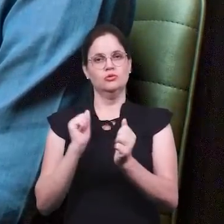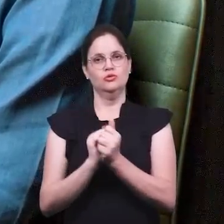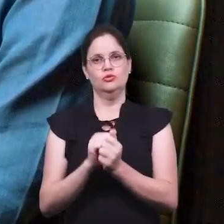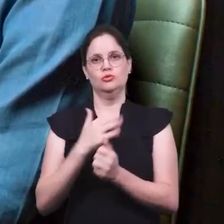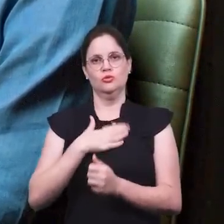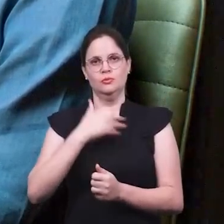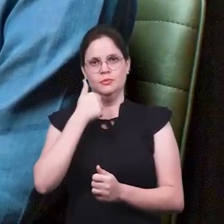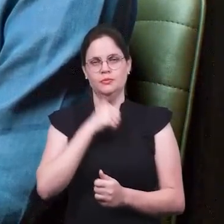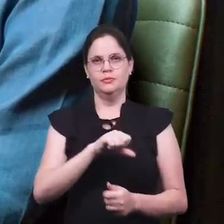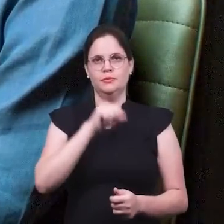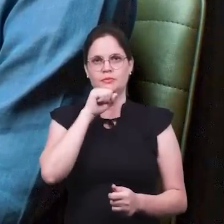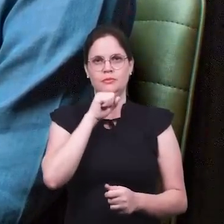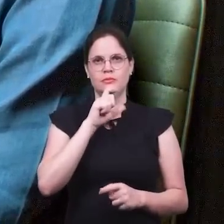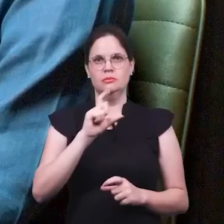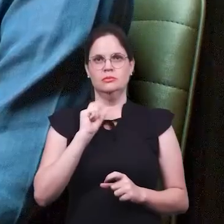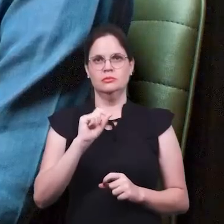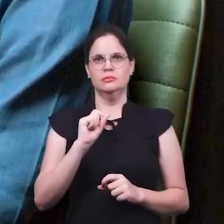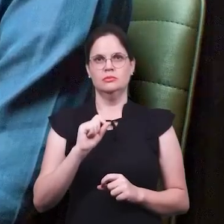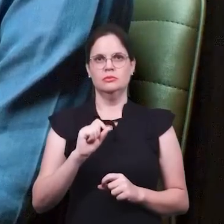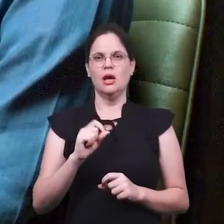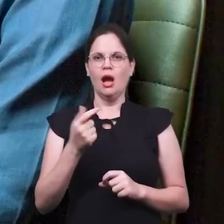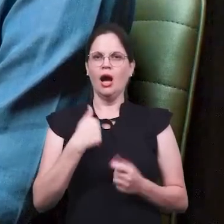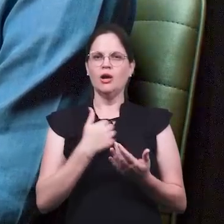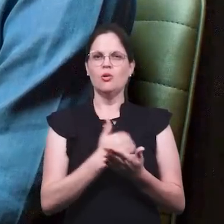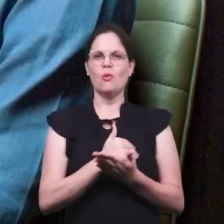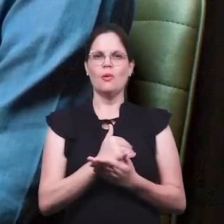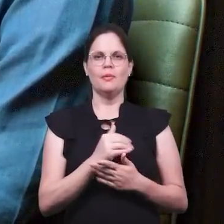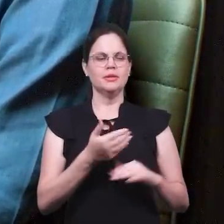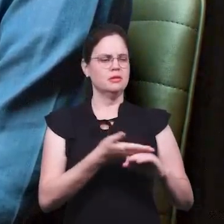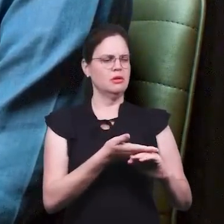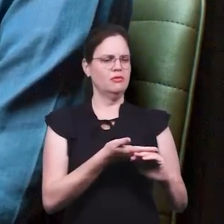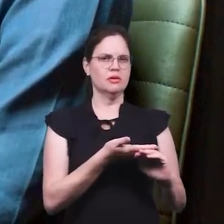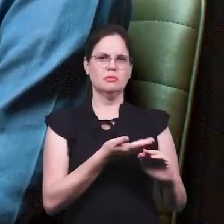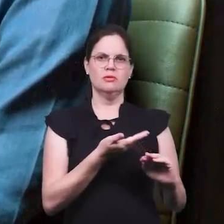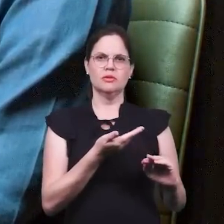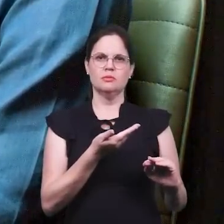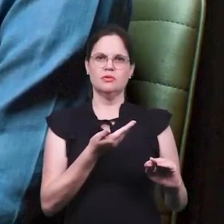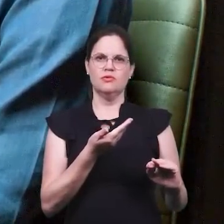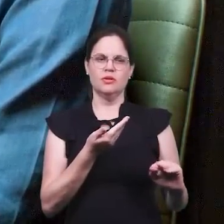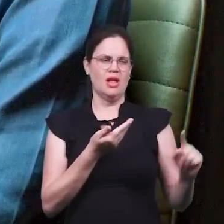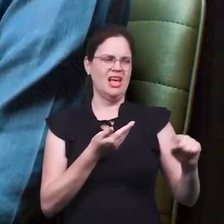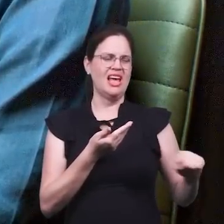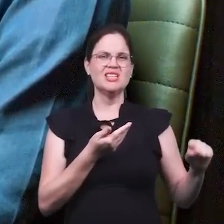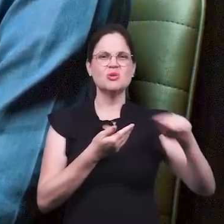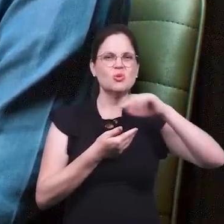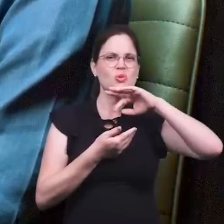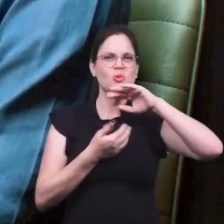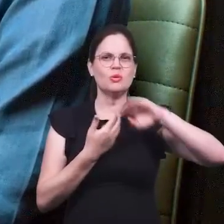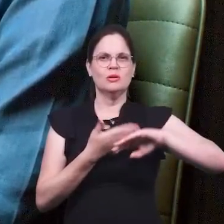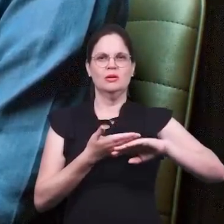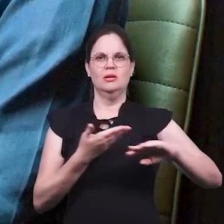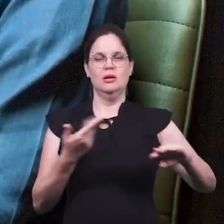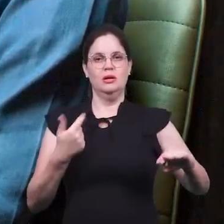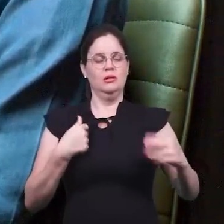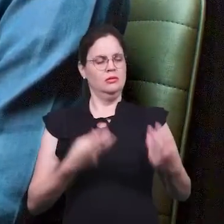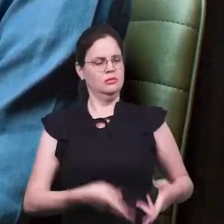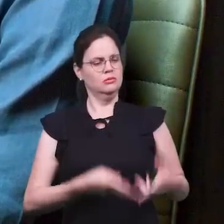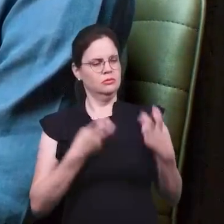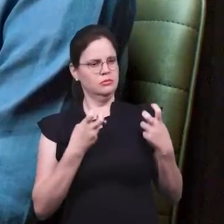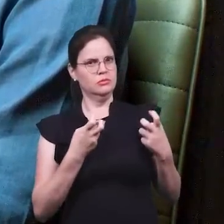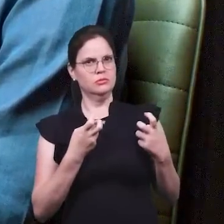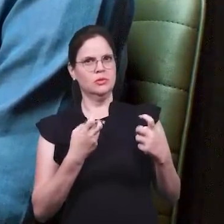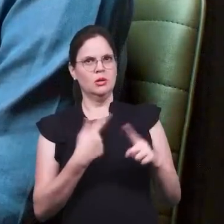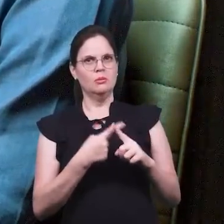mãe, eu fui meio que me distanciando aos poucos das pessoas que me faziam mal. E hoje em dia eu vejo o reflexo disso, porque eu